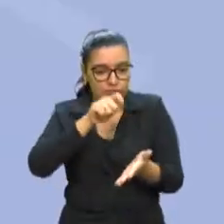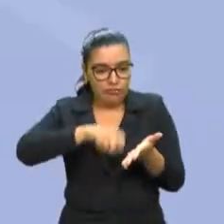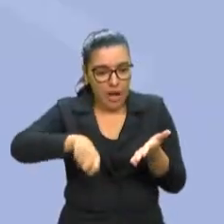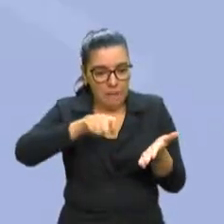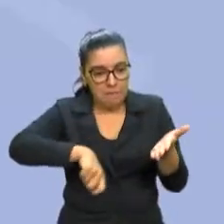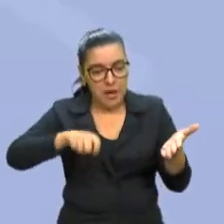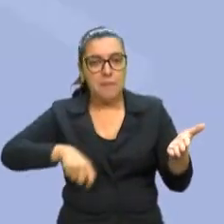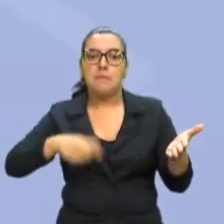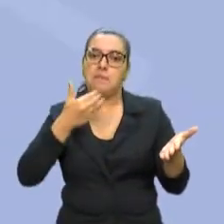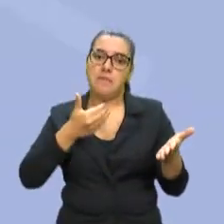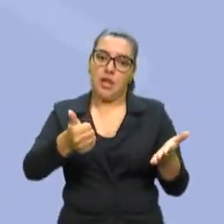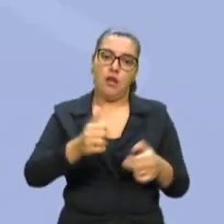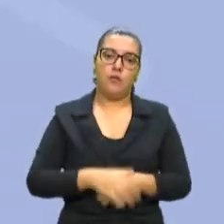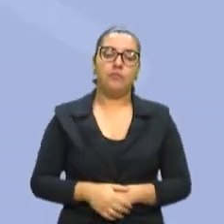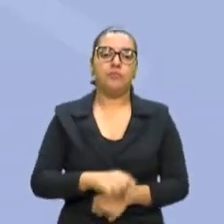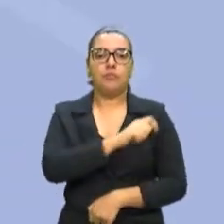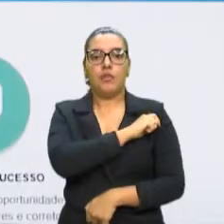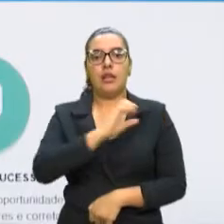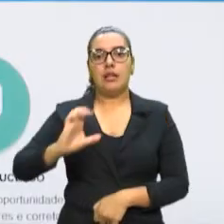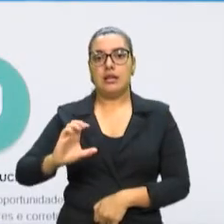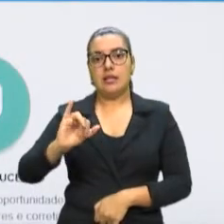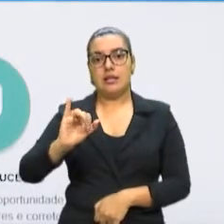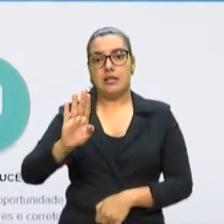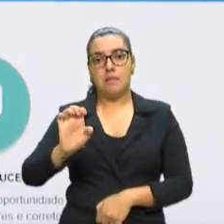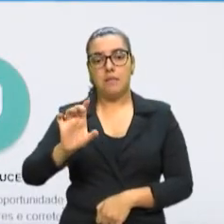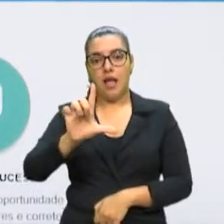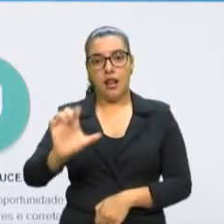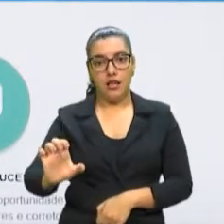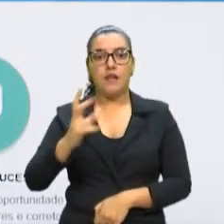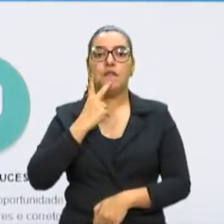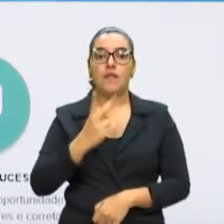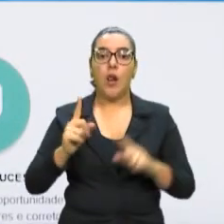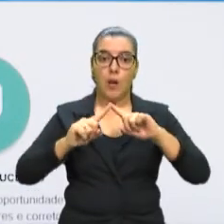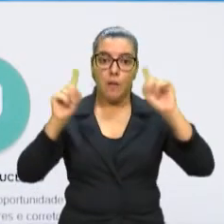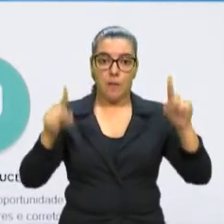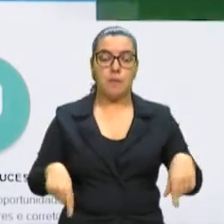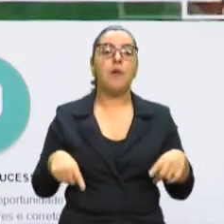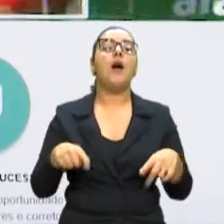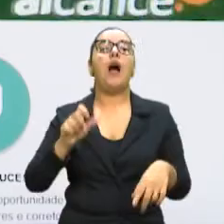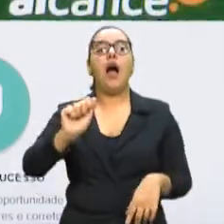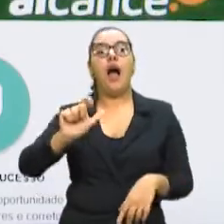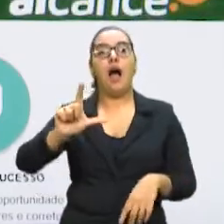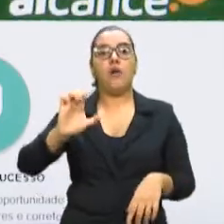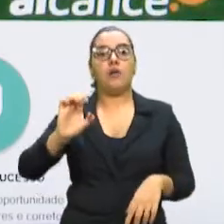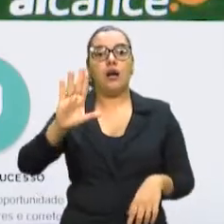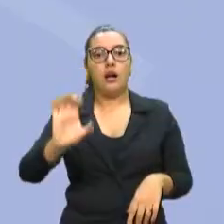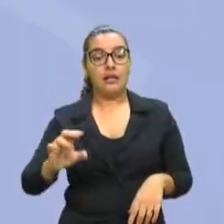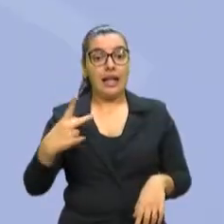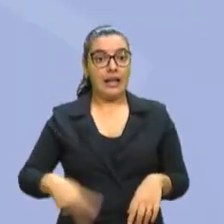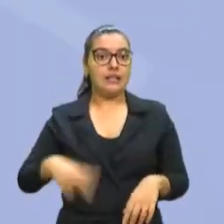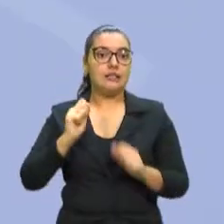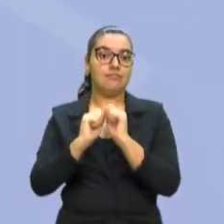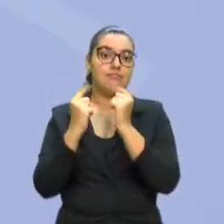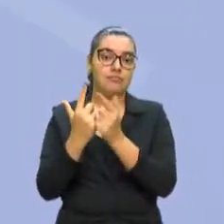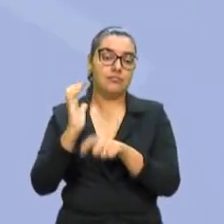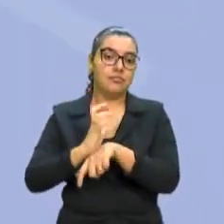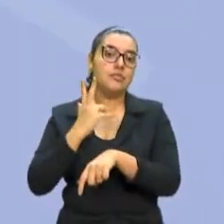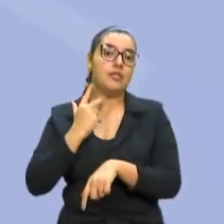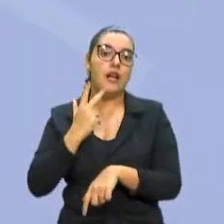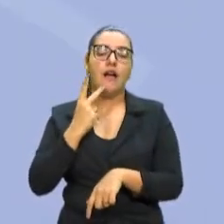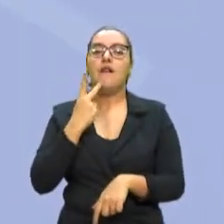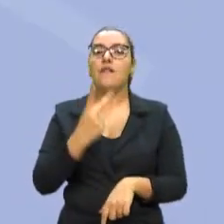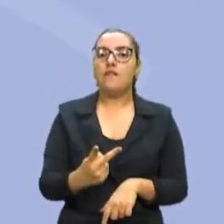melhor. A estudante Cibele Santiago recorreu ao projeto Alcance da Assembleia Legislativa do Ceará, garante que ele tem